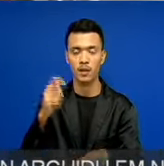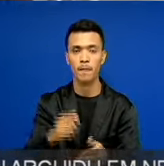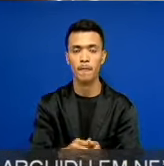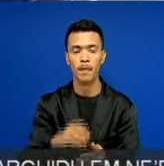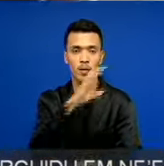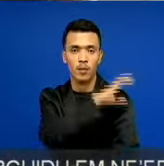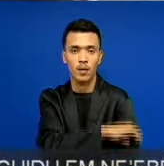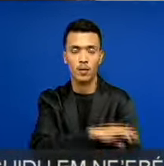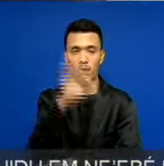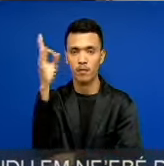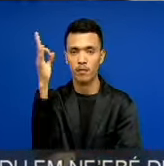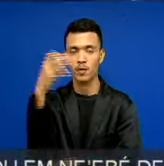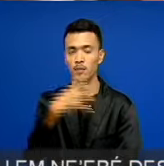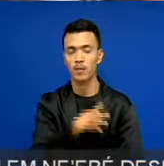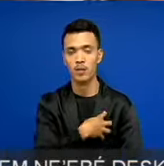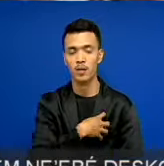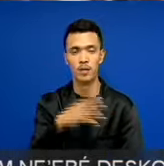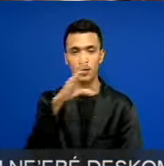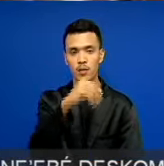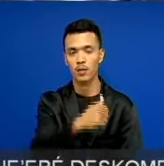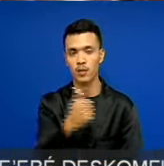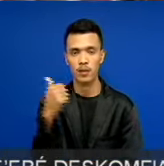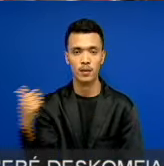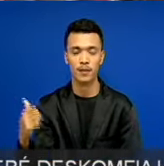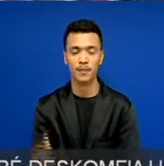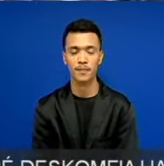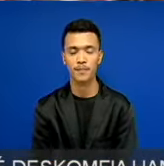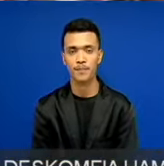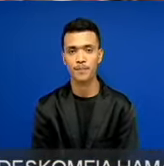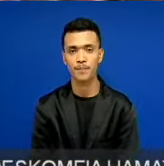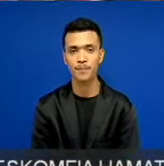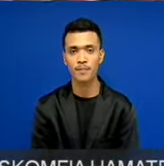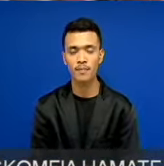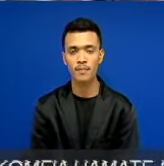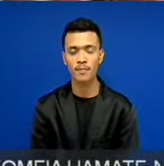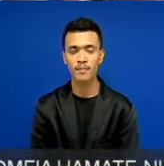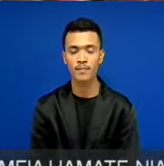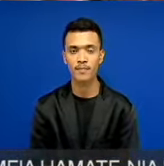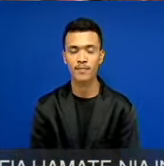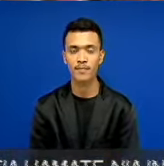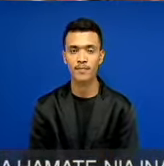floresta PNTeli no seluktang husi Paucau Pedro de Almeida ba RTTL.